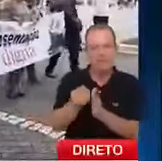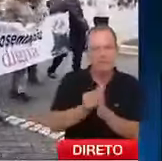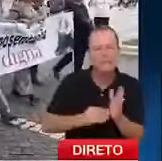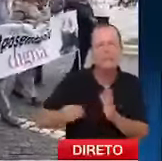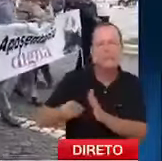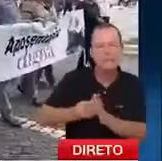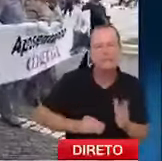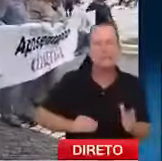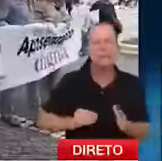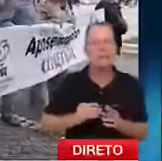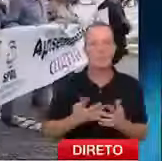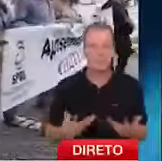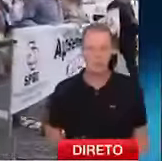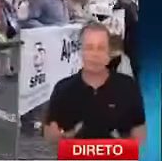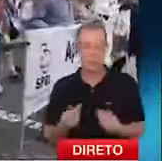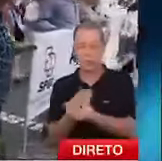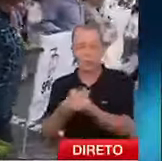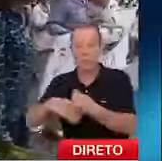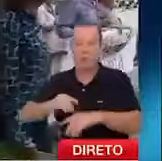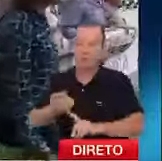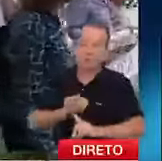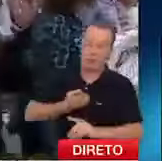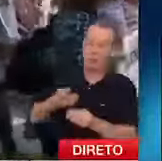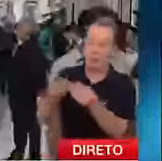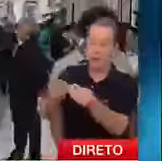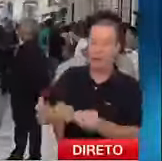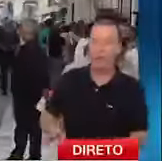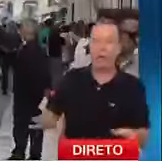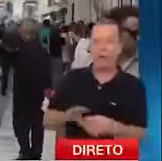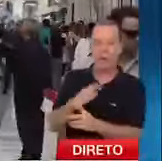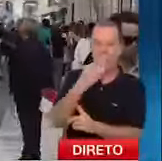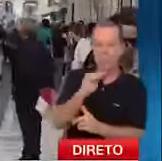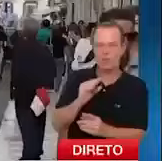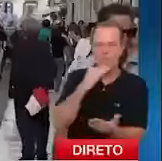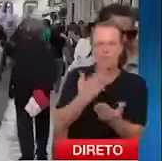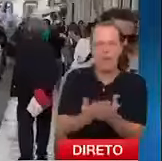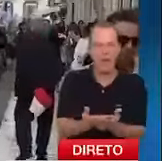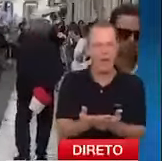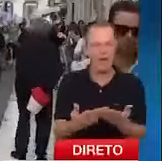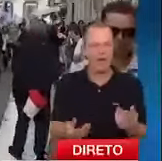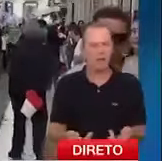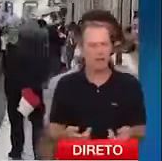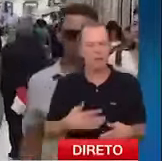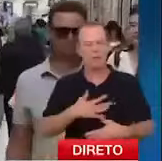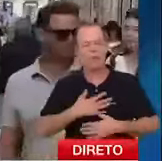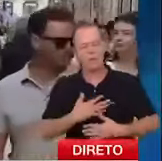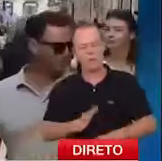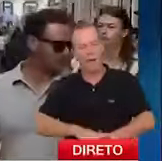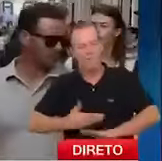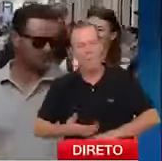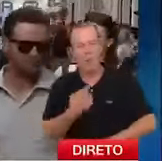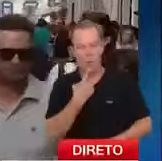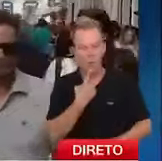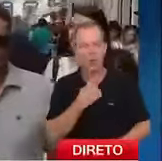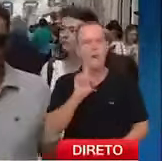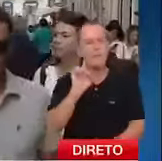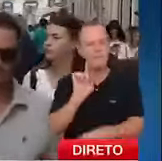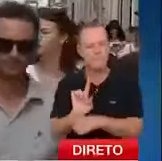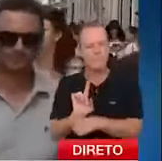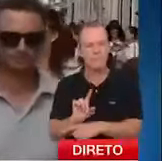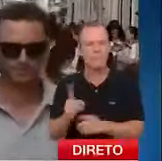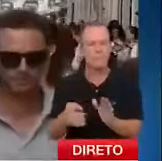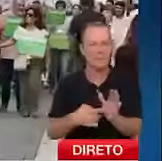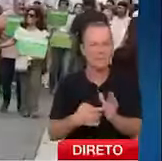que juntamente com os outros que nós já temos de preencher relativamente aos alunos trazem bastante desgaste Além disso também será necessário